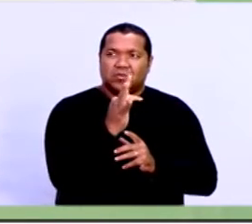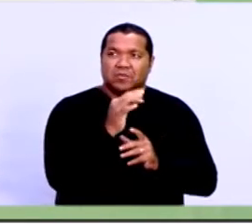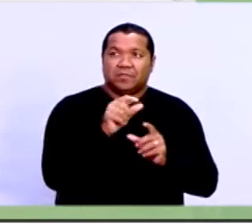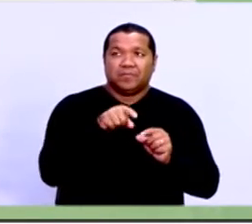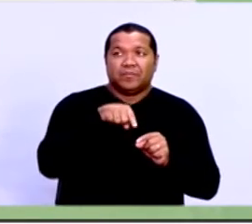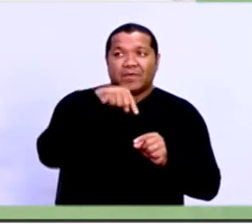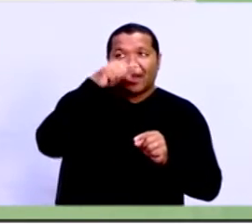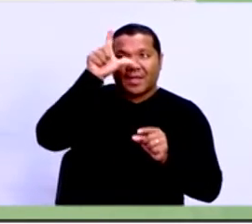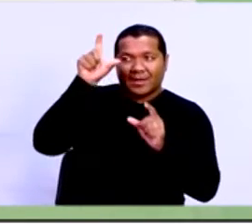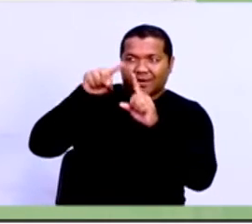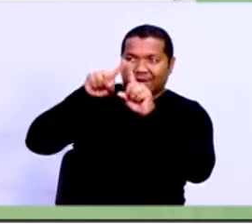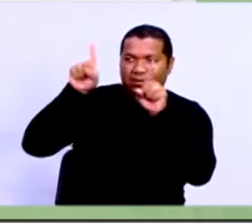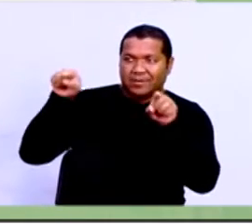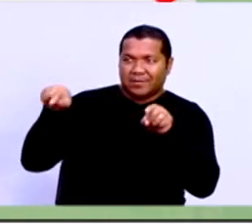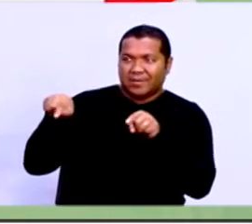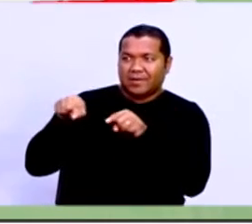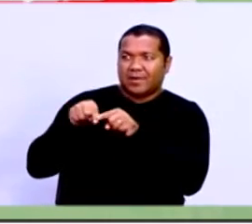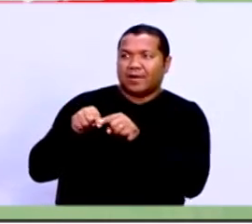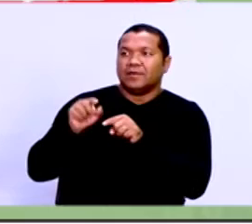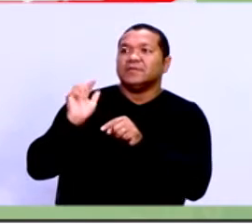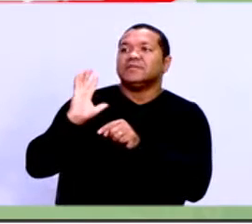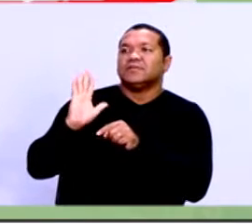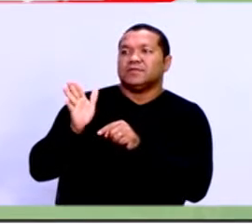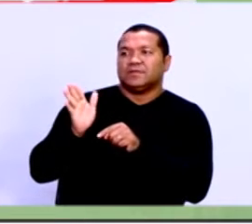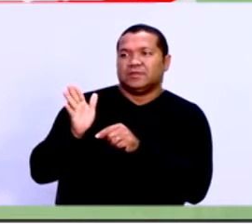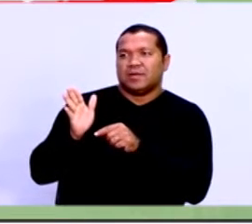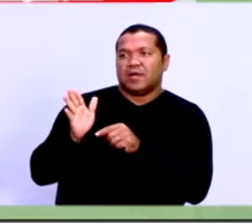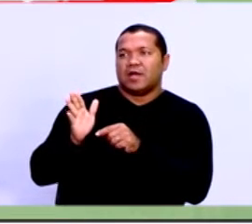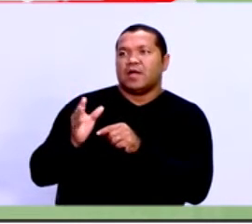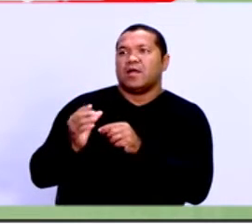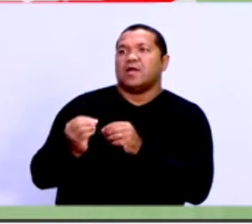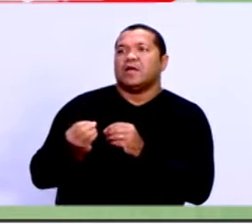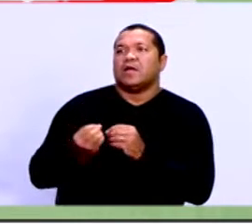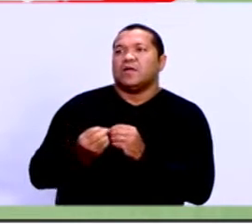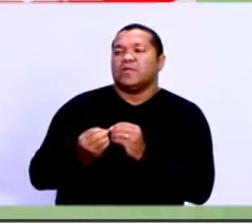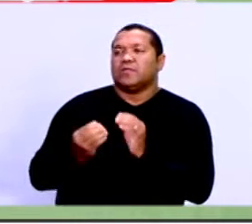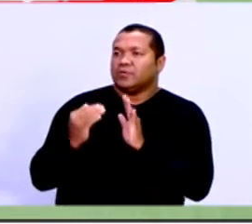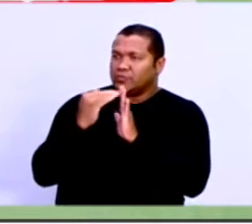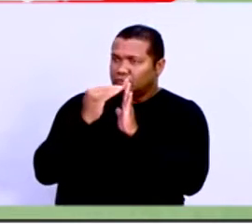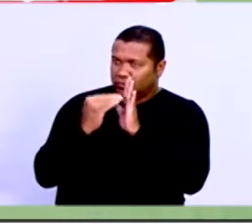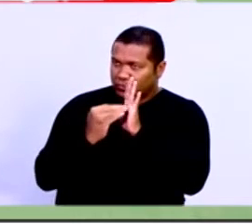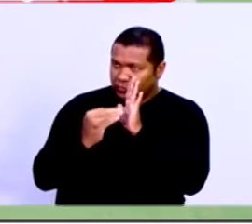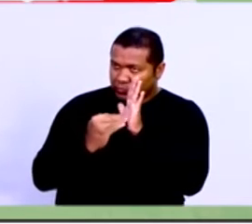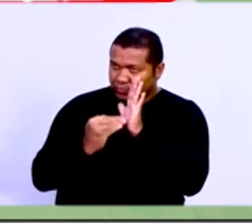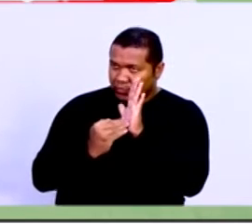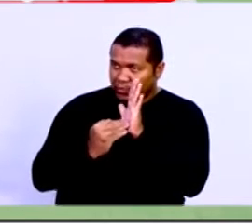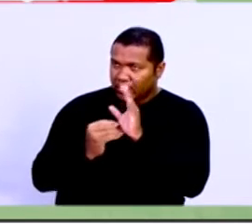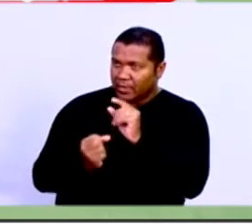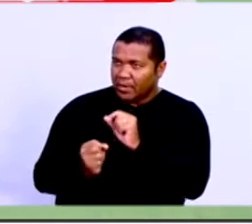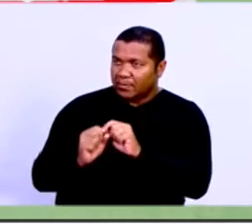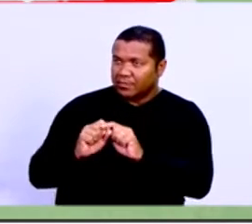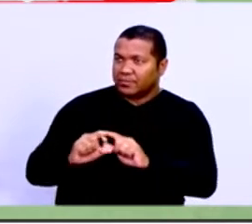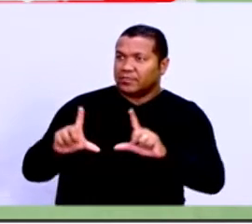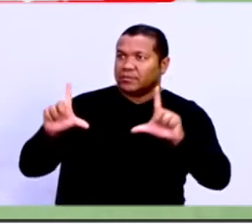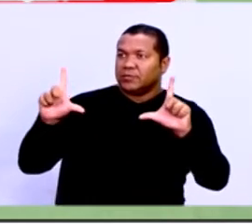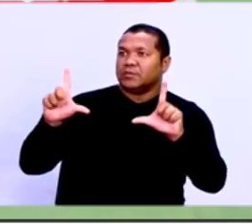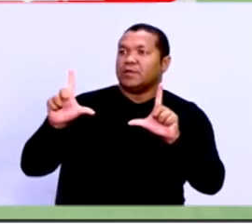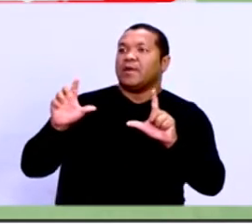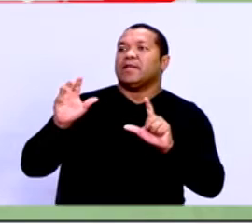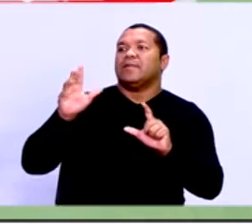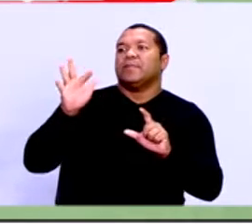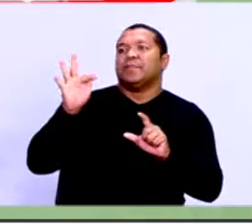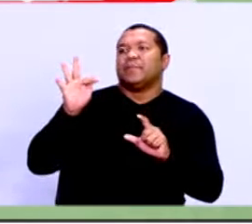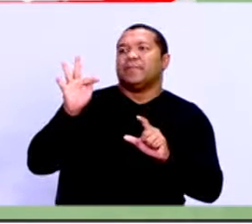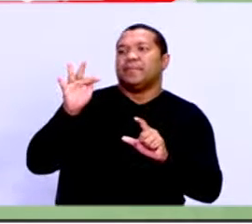lado coloquei já o aplicado num sistema de aplicativos em um chamado pênsil